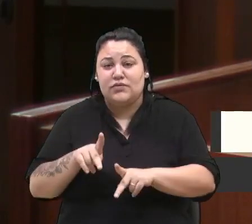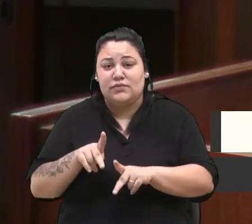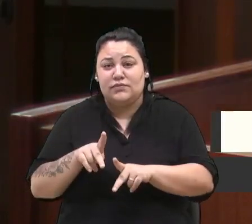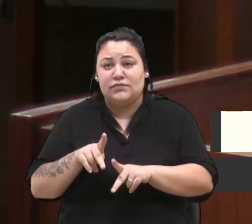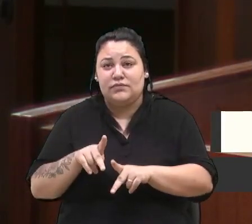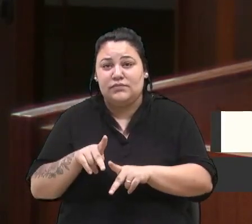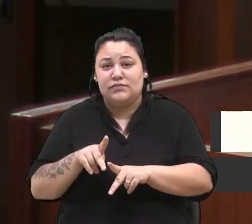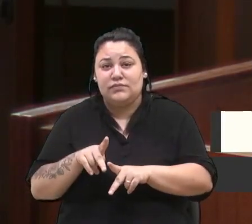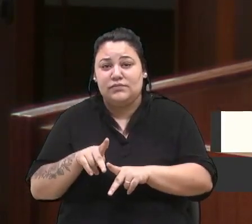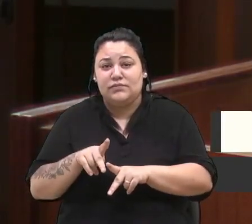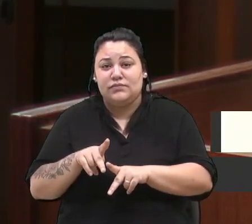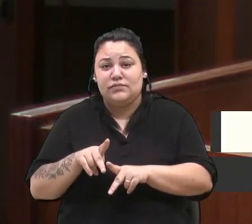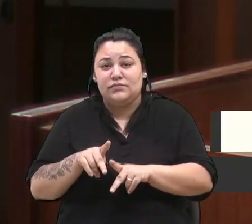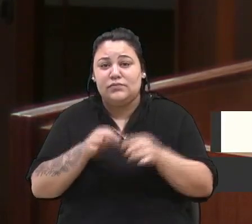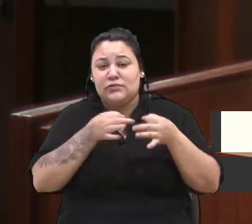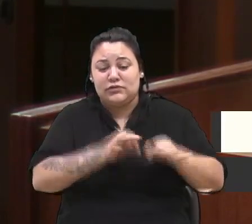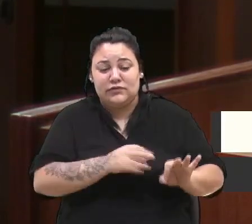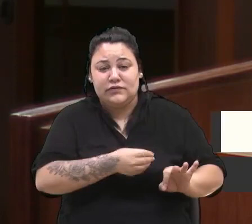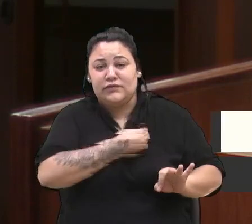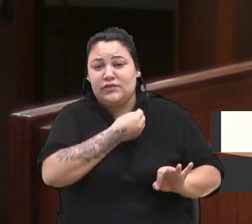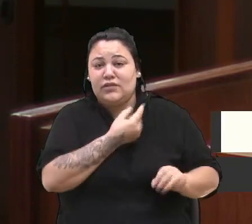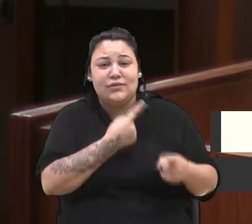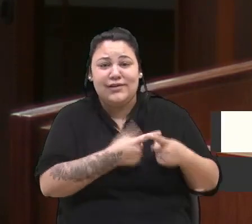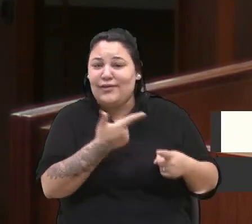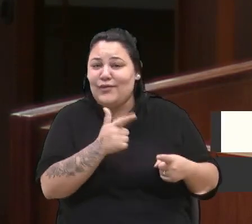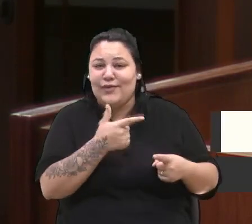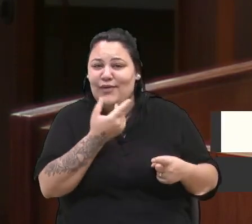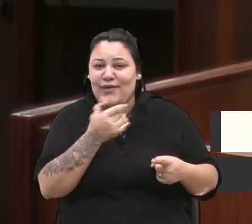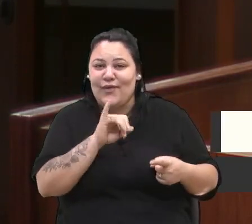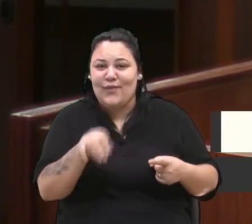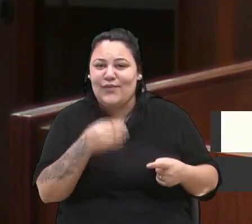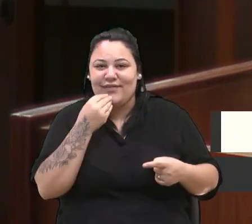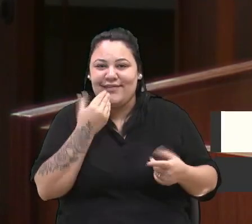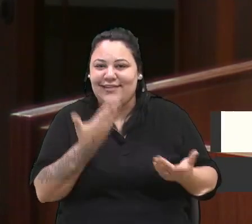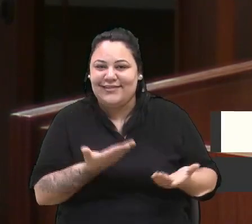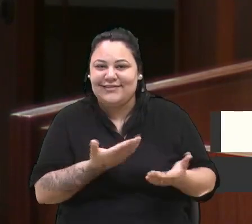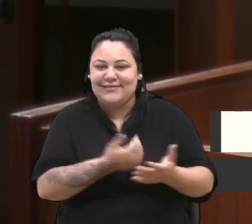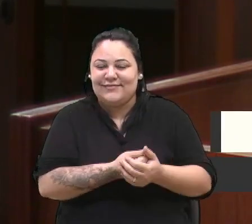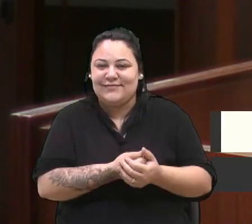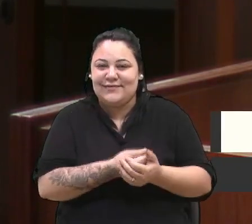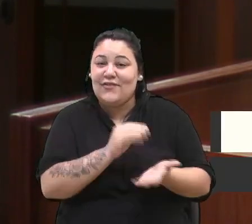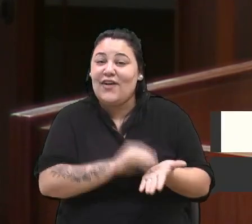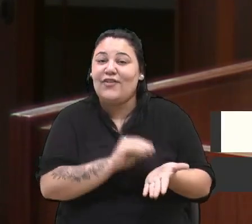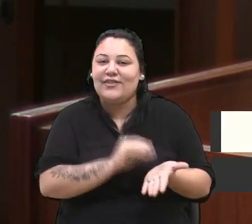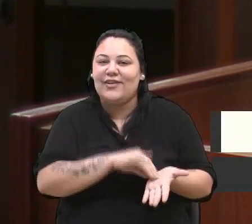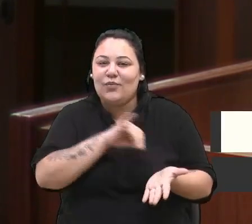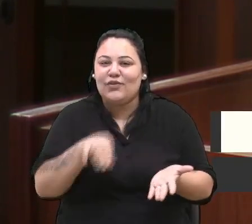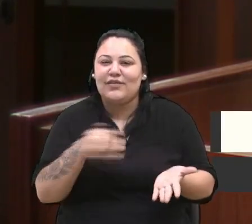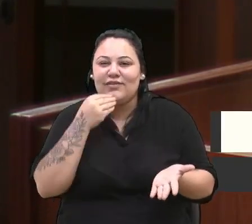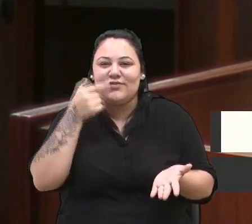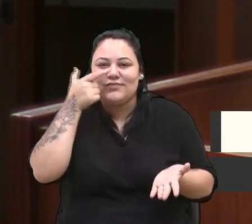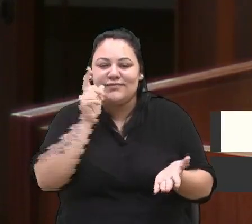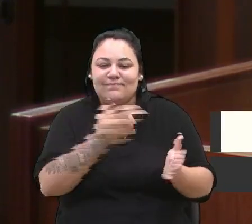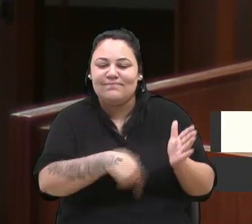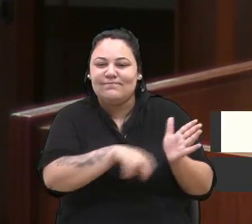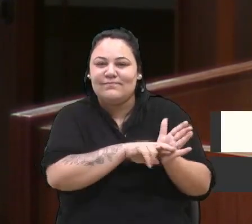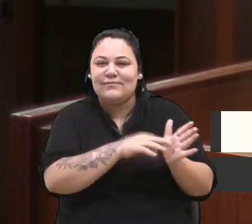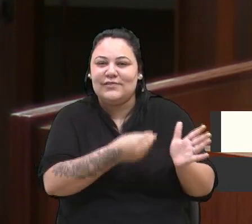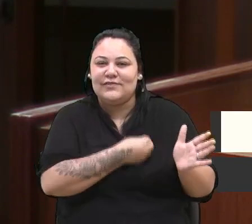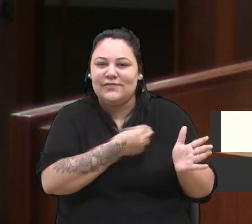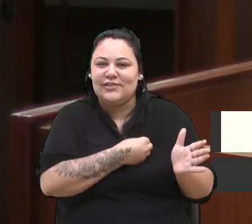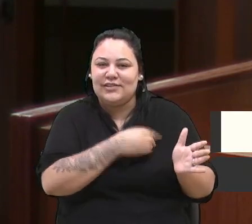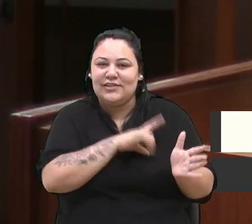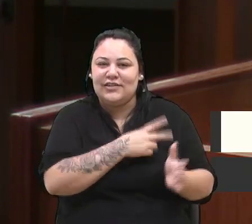salvar. Porque ela não tem oportunidade, ela falta às vezes a oportunidade. Tem 20, 30 mil pessoas